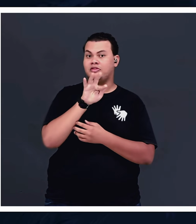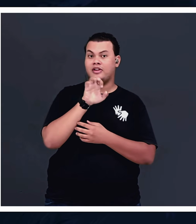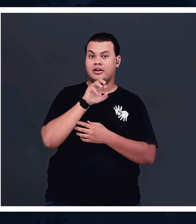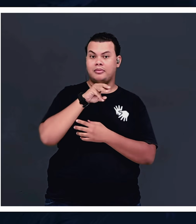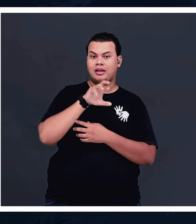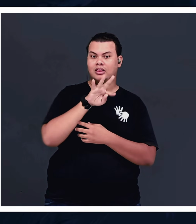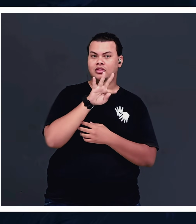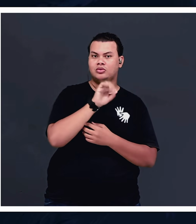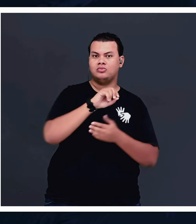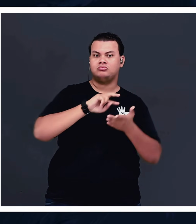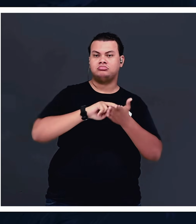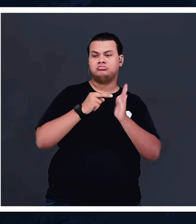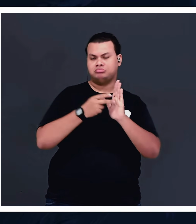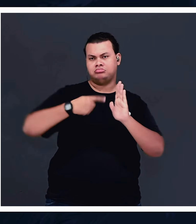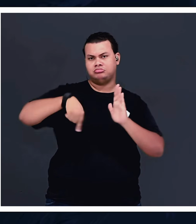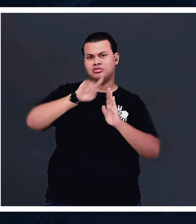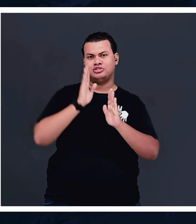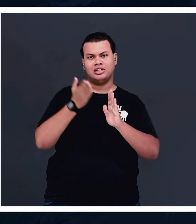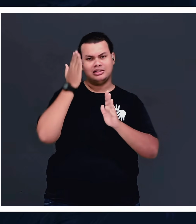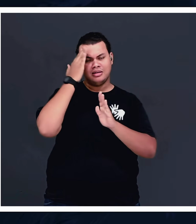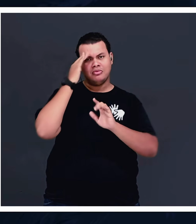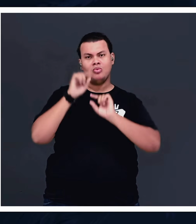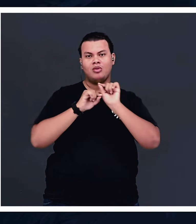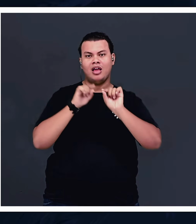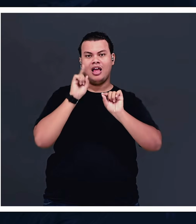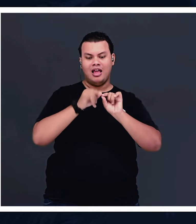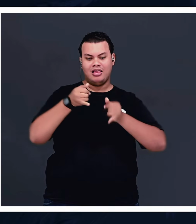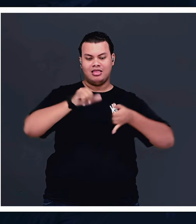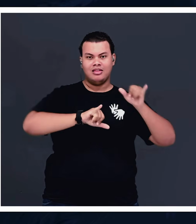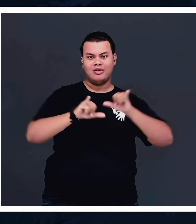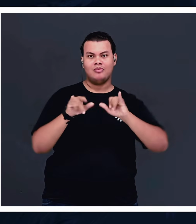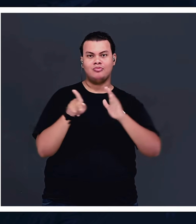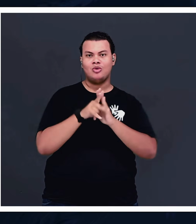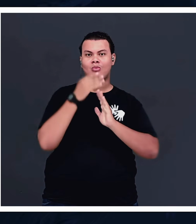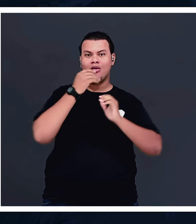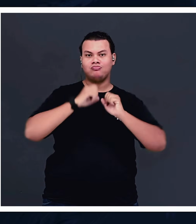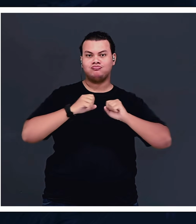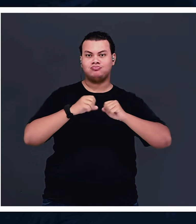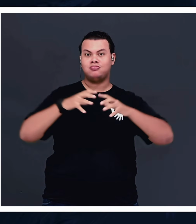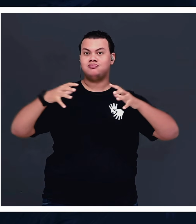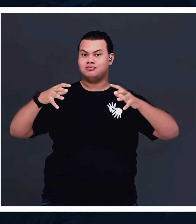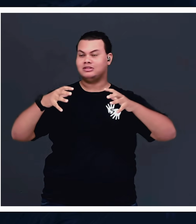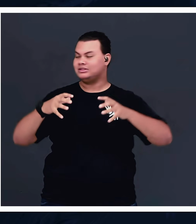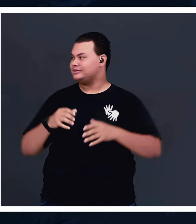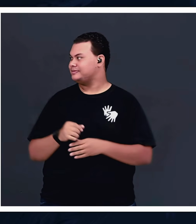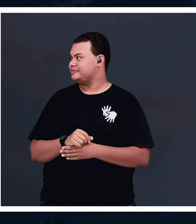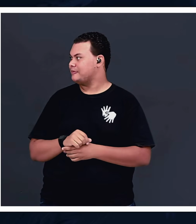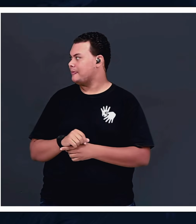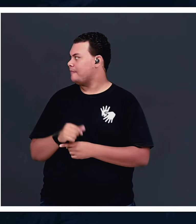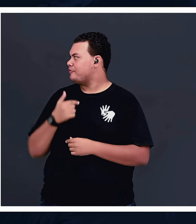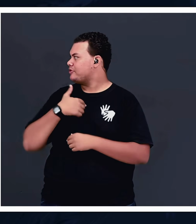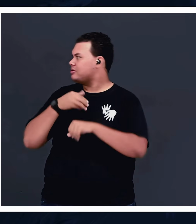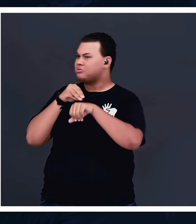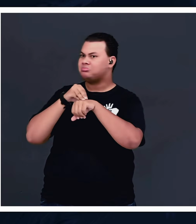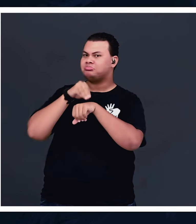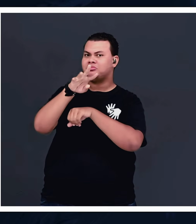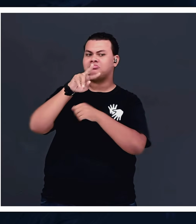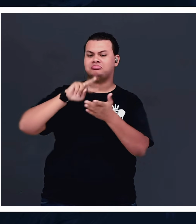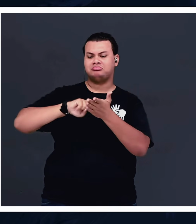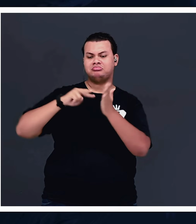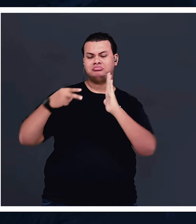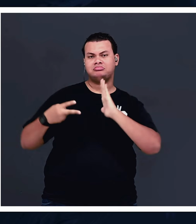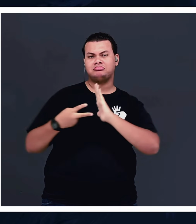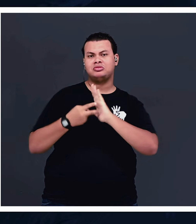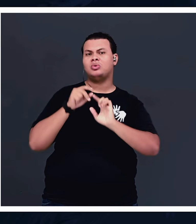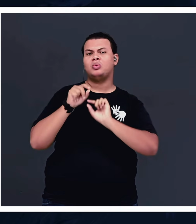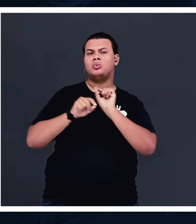Fermento, acredito que todos sabem, mas vou dizer o significado, o que